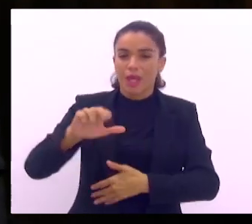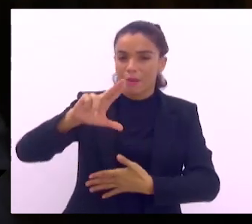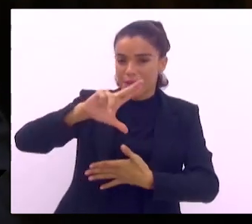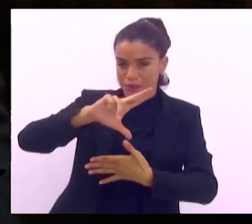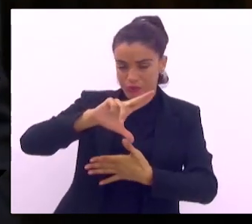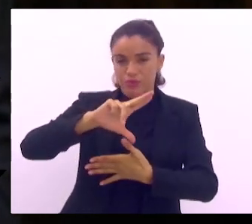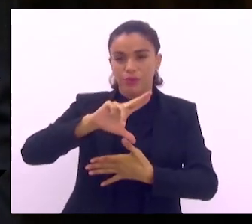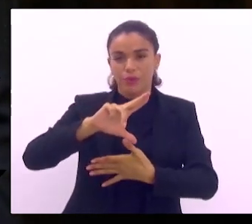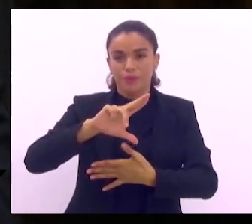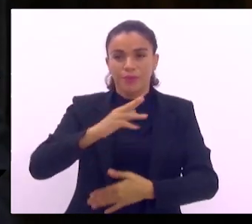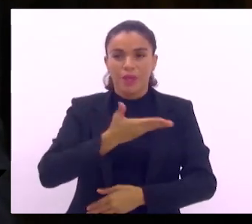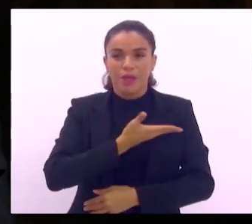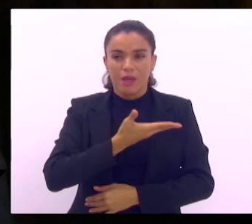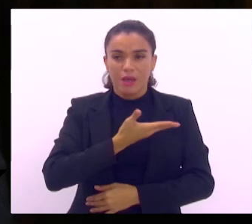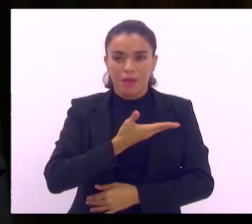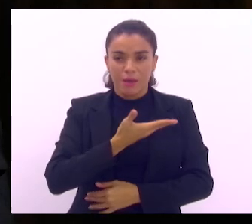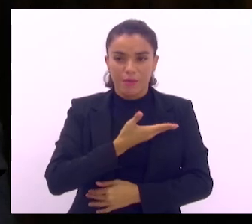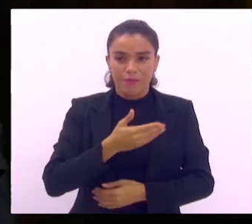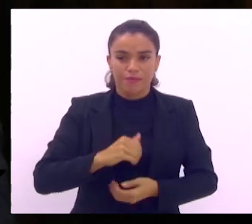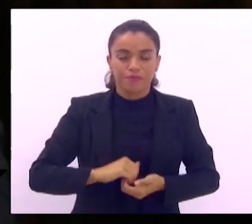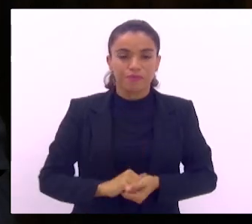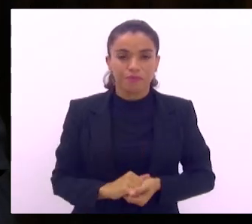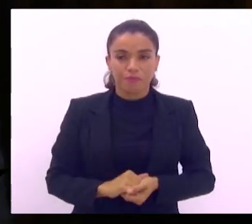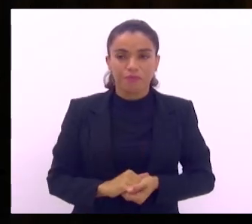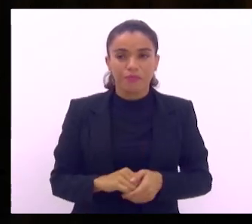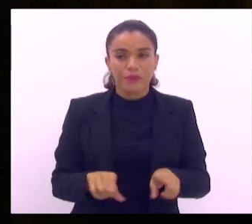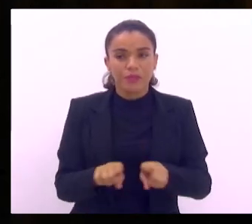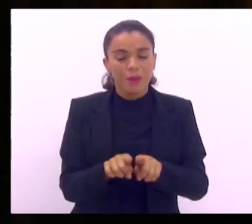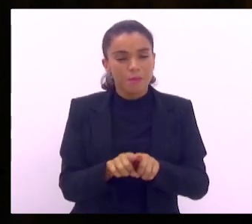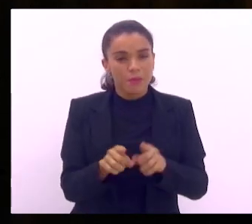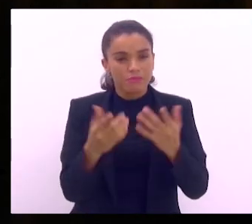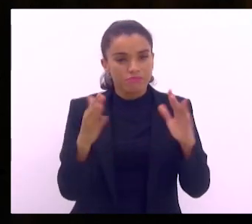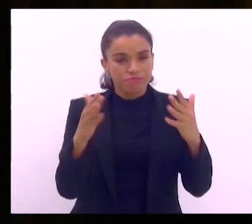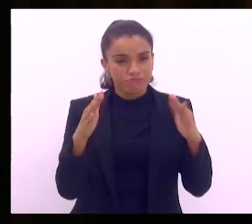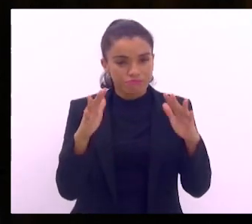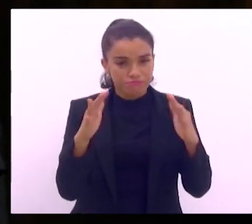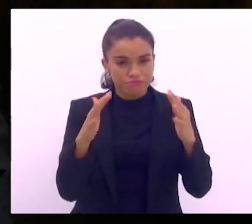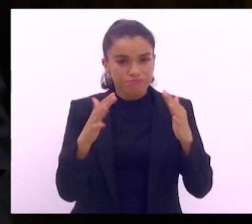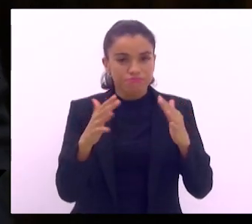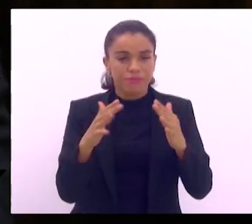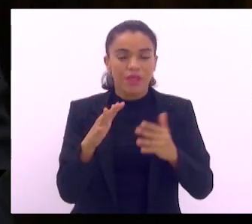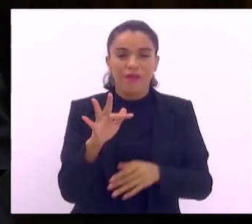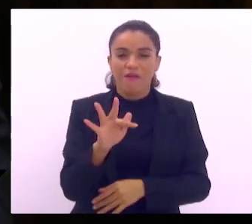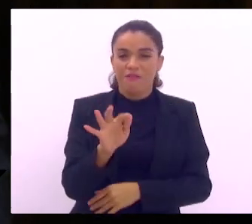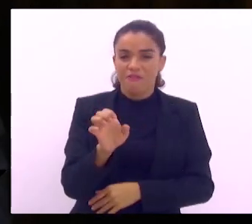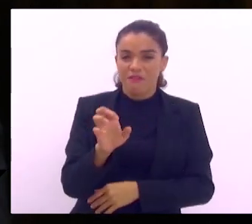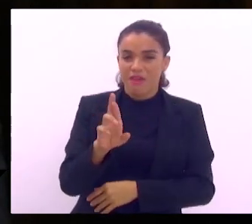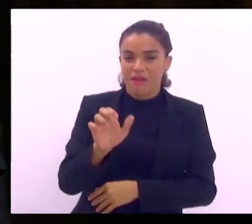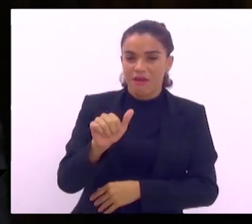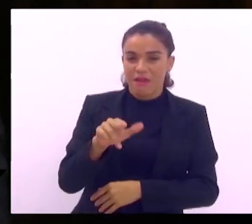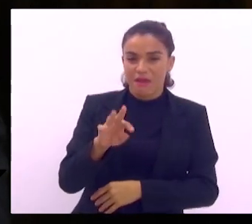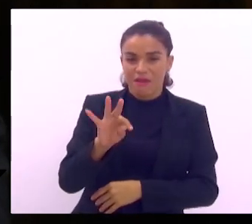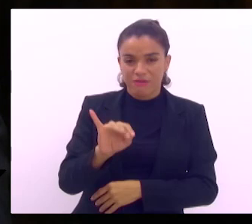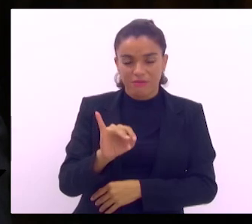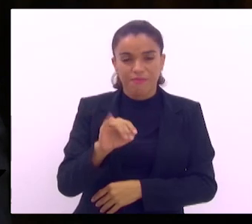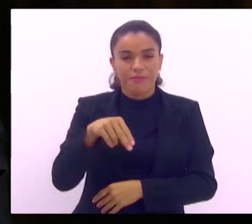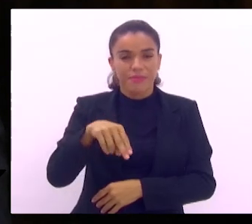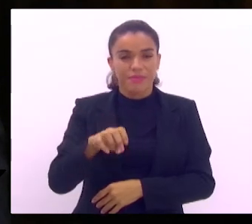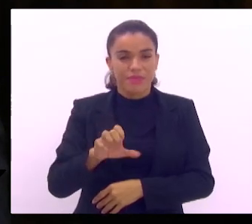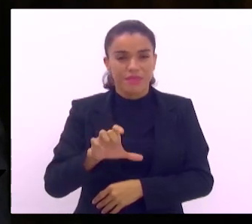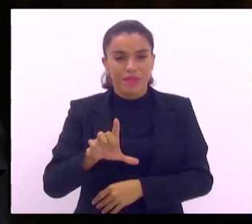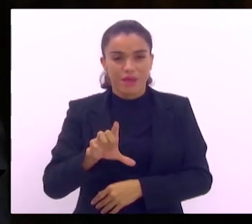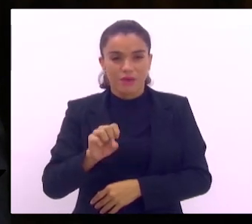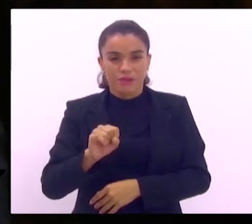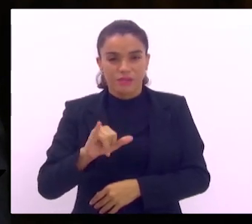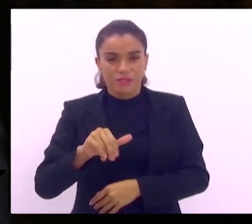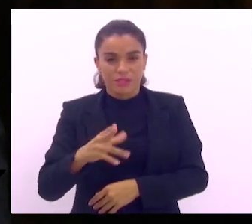meu amigo Hélio Marinho Gesta de Mello. Saudar nosso presidente da Ferati, Robson Maia, Nelsinho, que vem fazendo um